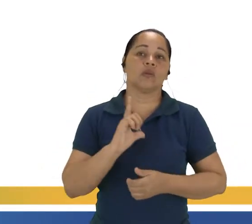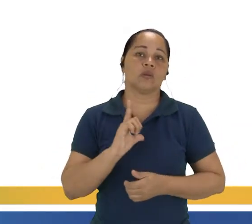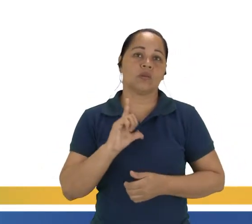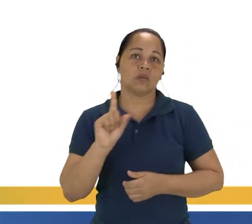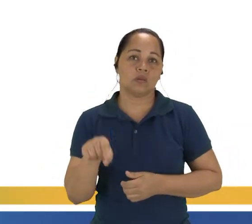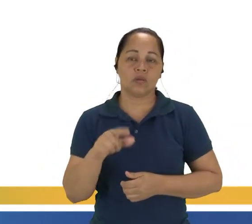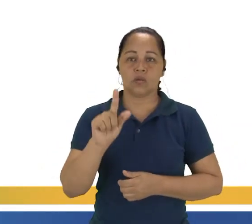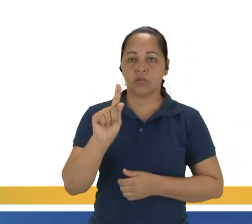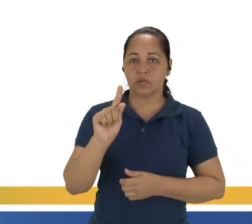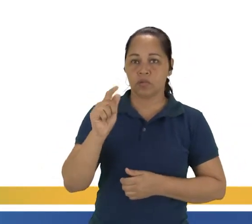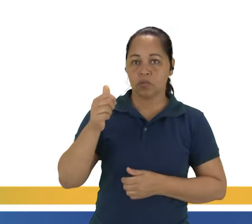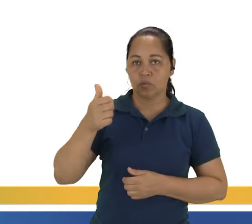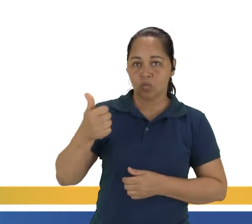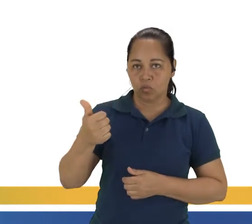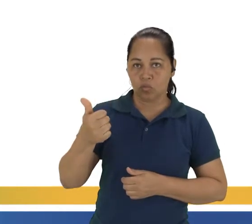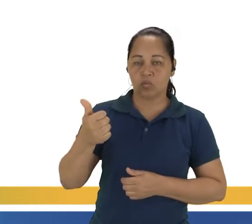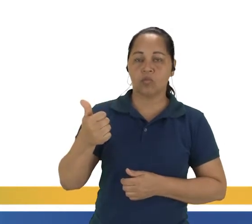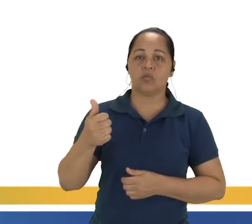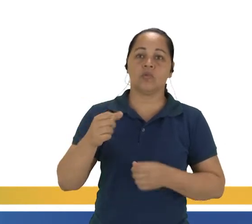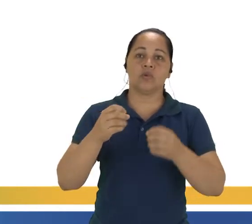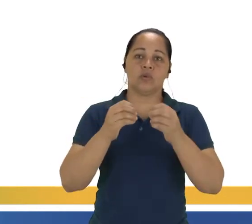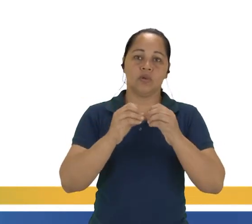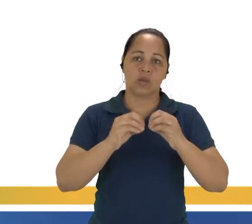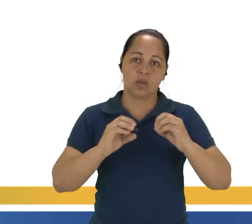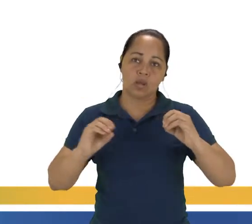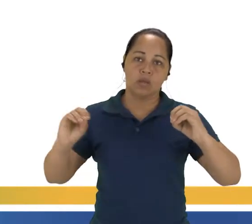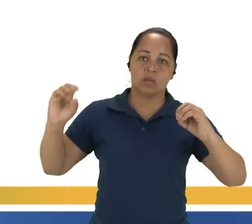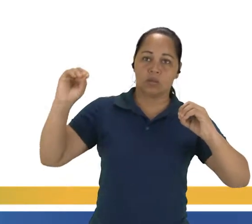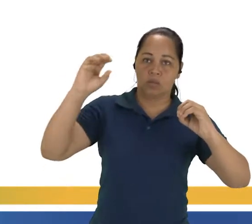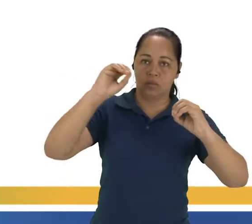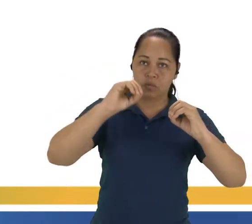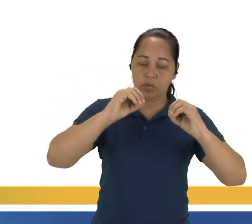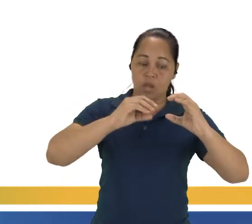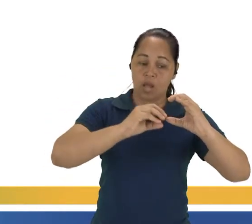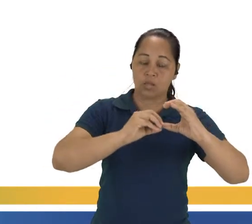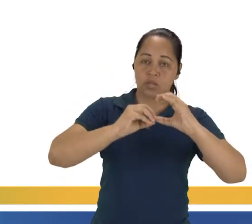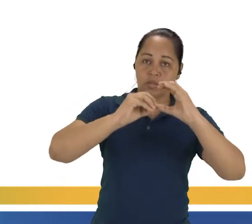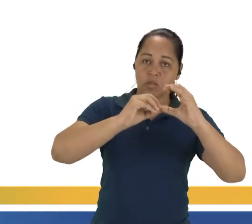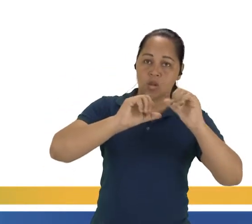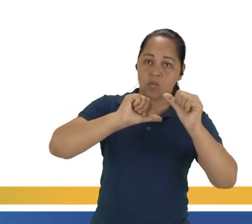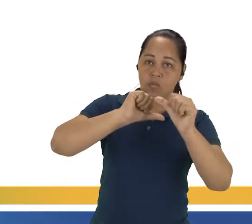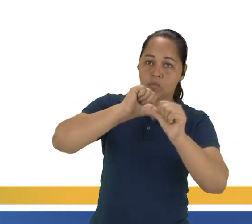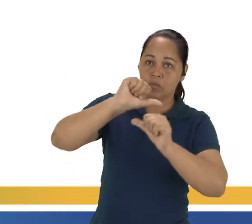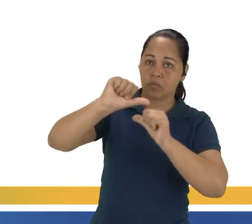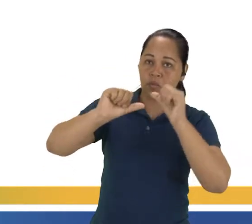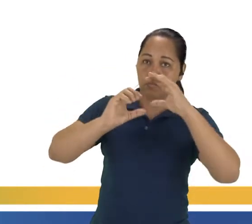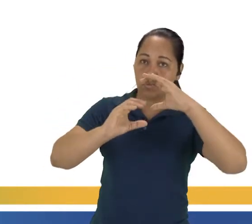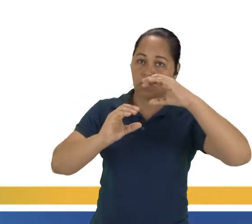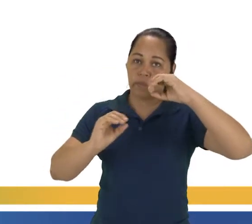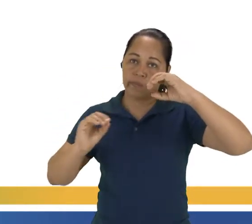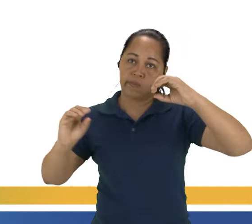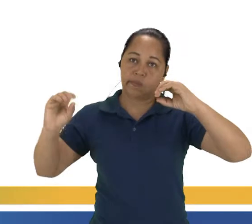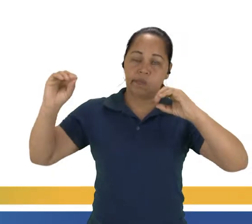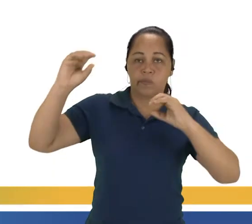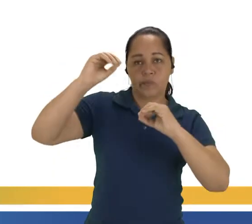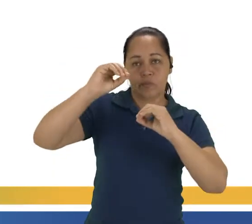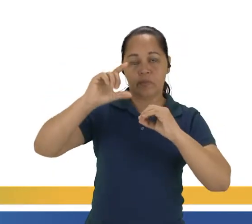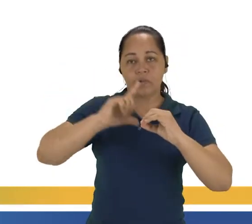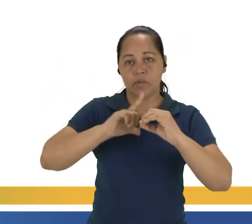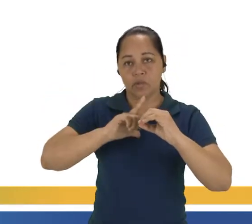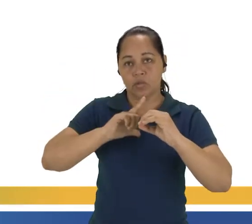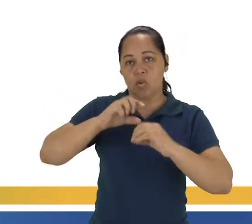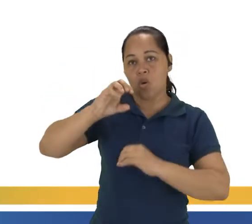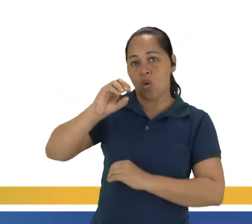fase característica de crescimento, produção. Então, a célula está se formando, está desenvolvendo suas organelas e propriedades,